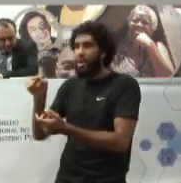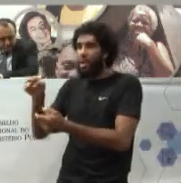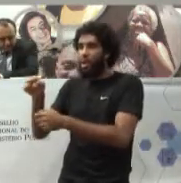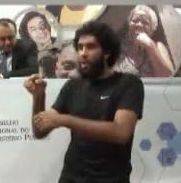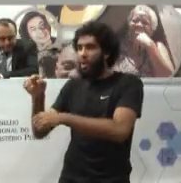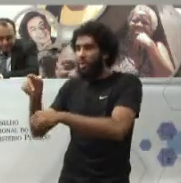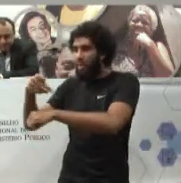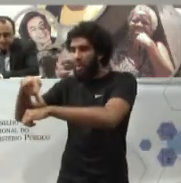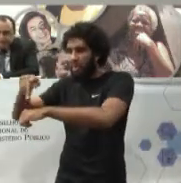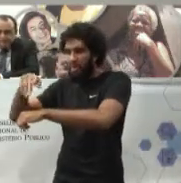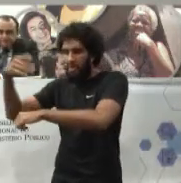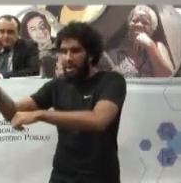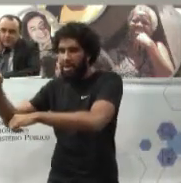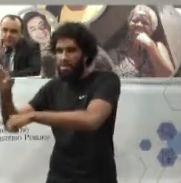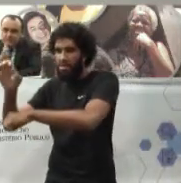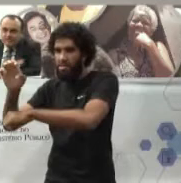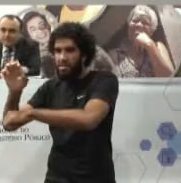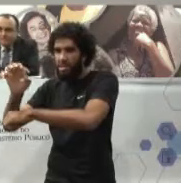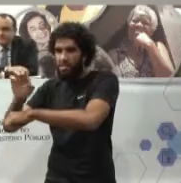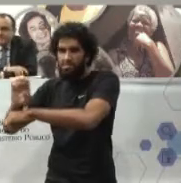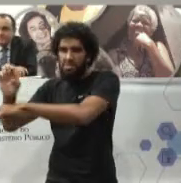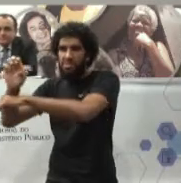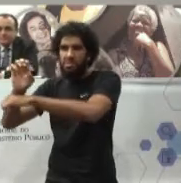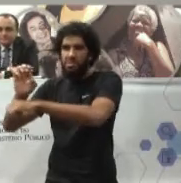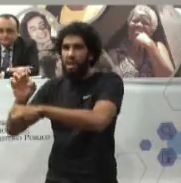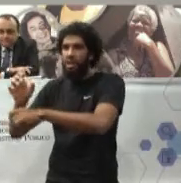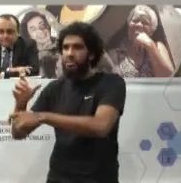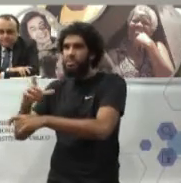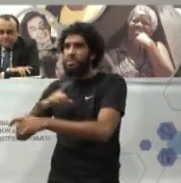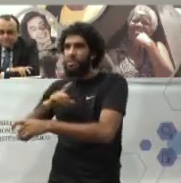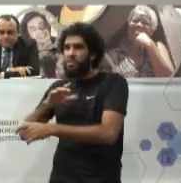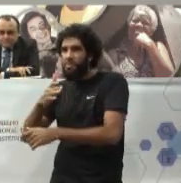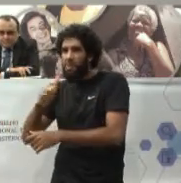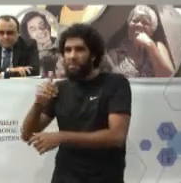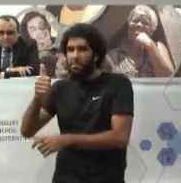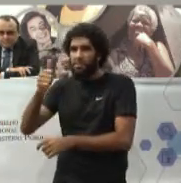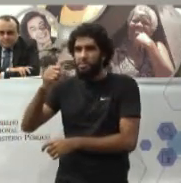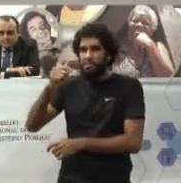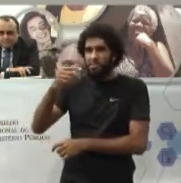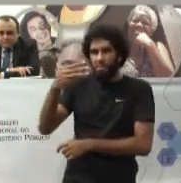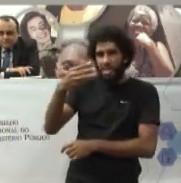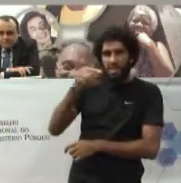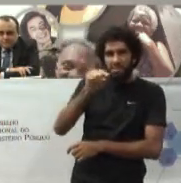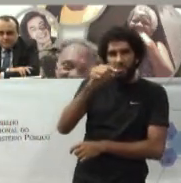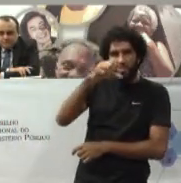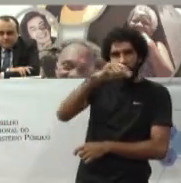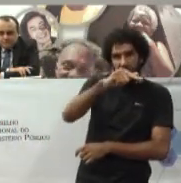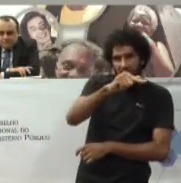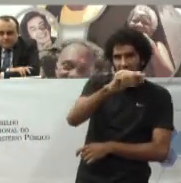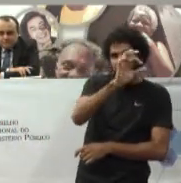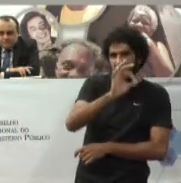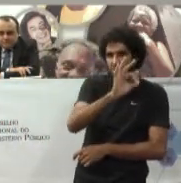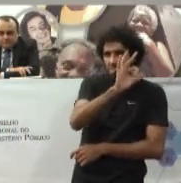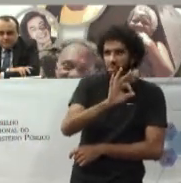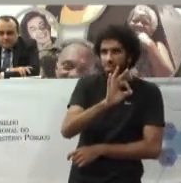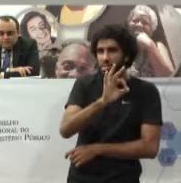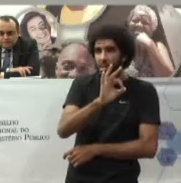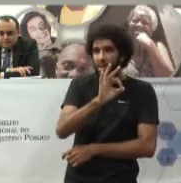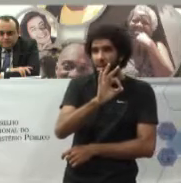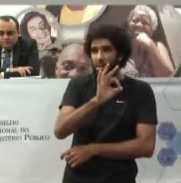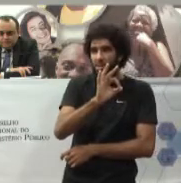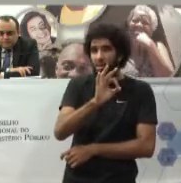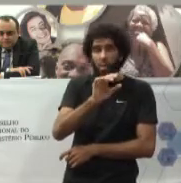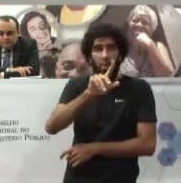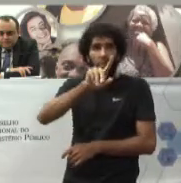diferente do brasil que aplica aproximadamente 3.73 ponto 8 do seu pib com recursos públicos a maioria dos